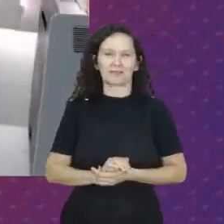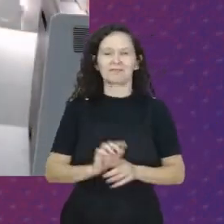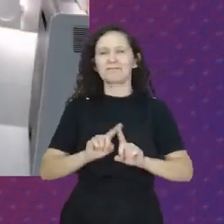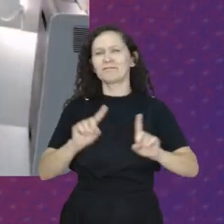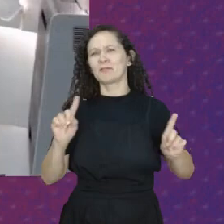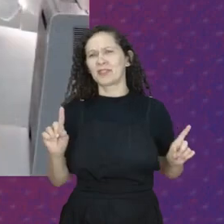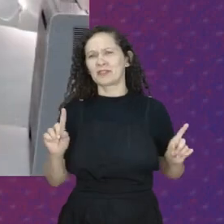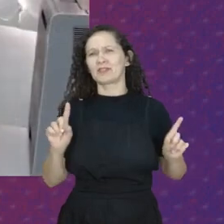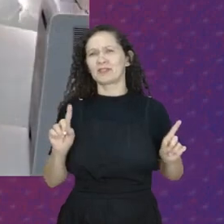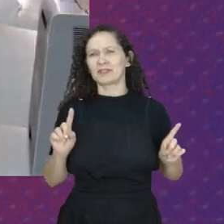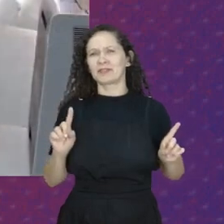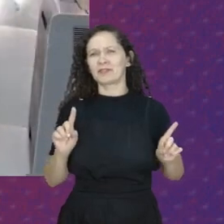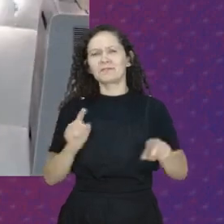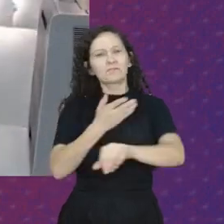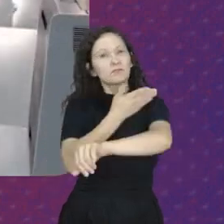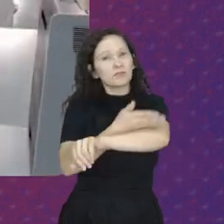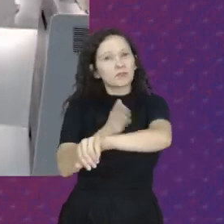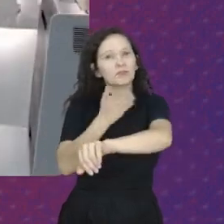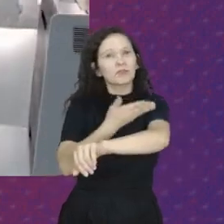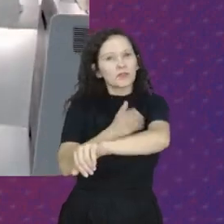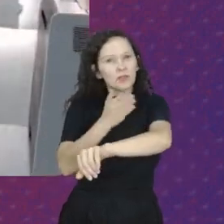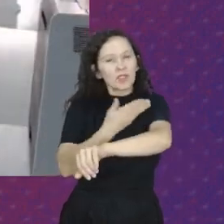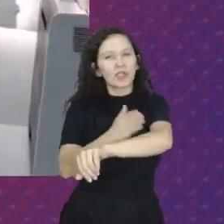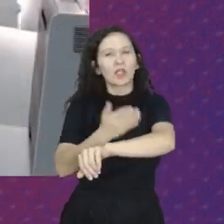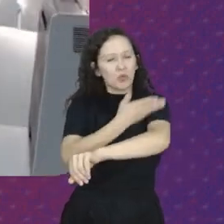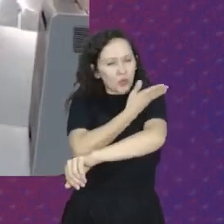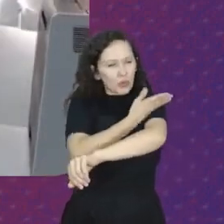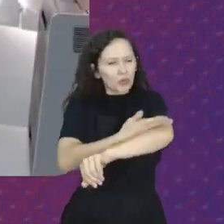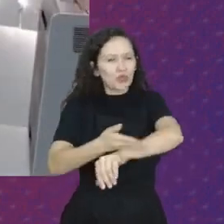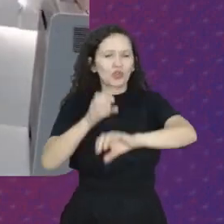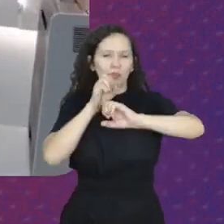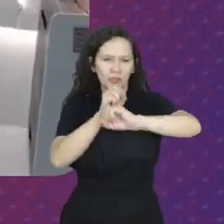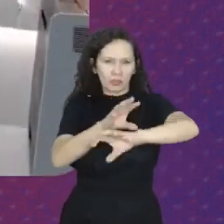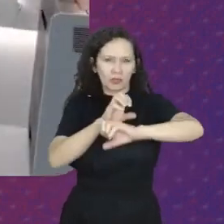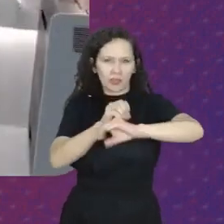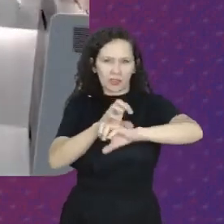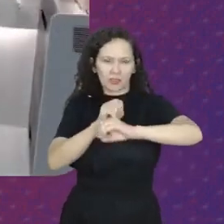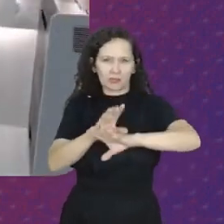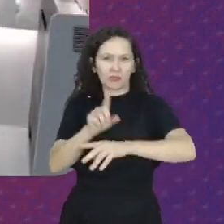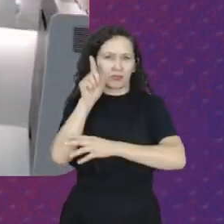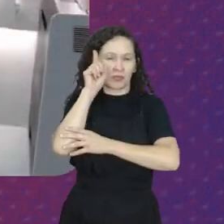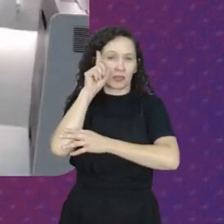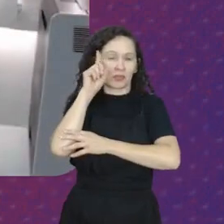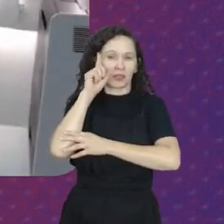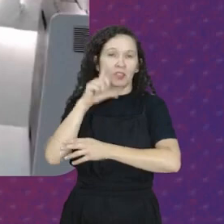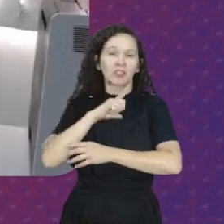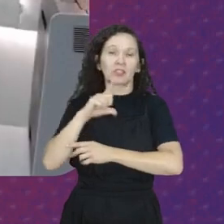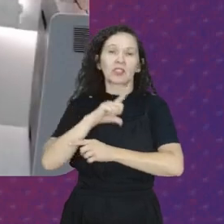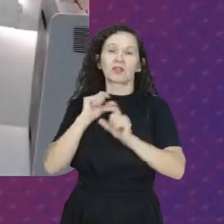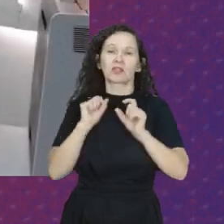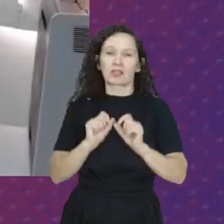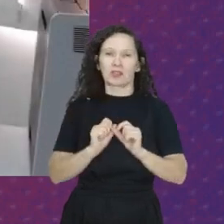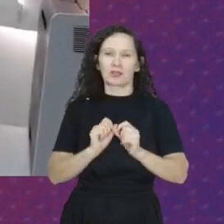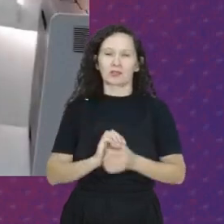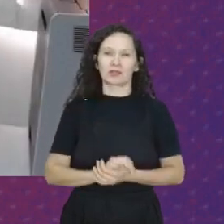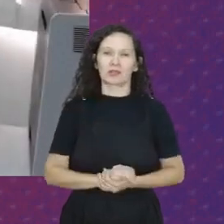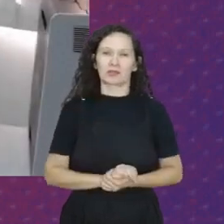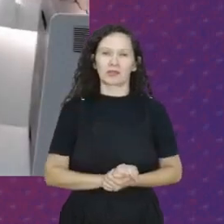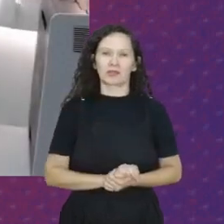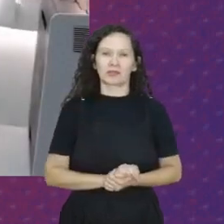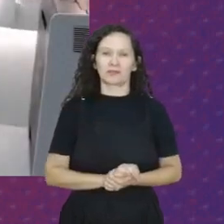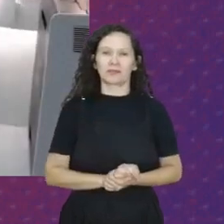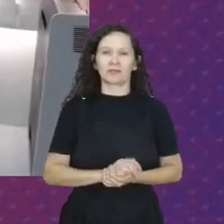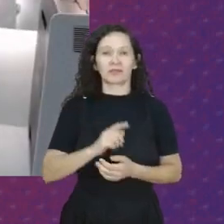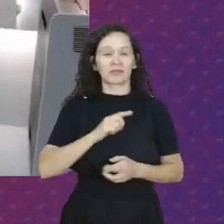o exercício, né, dessa educação está muito mais